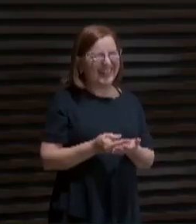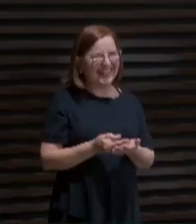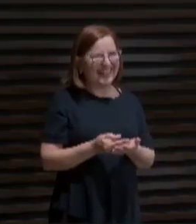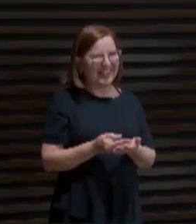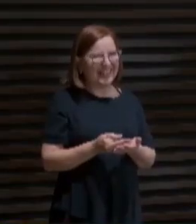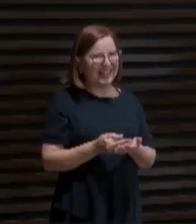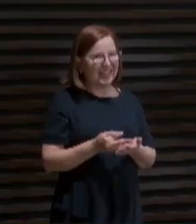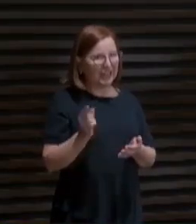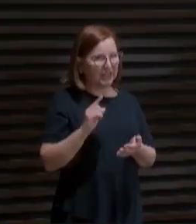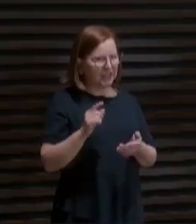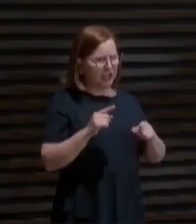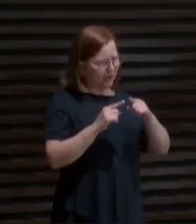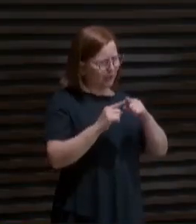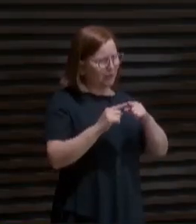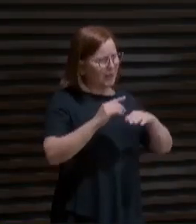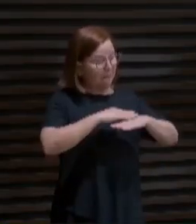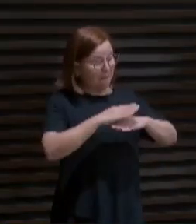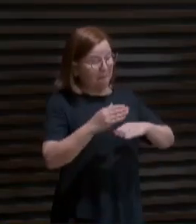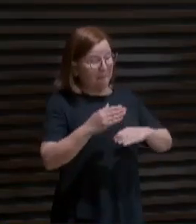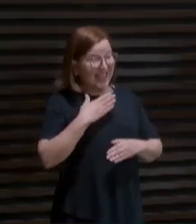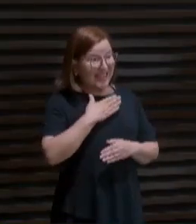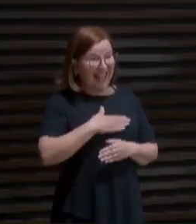mais agrada a Deus.